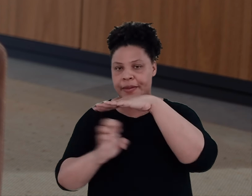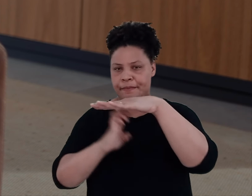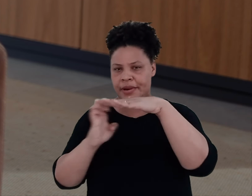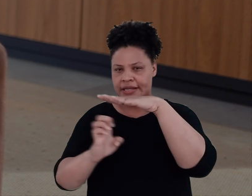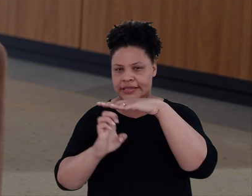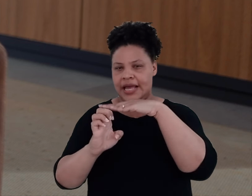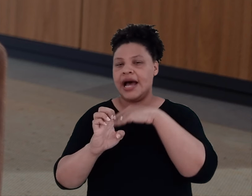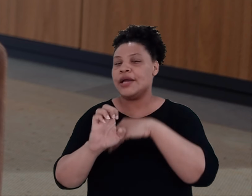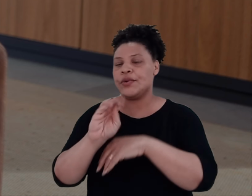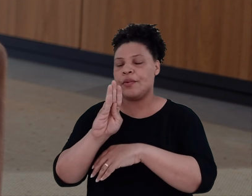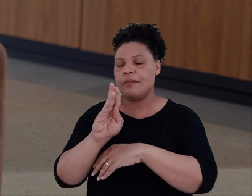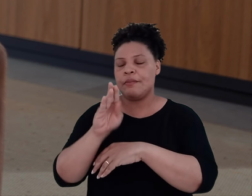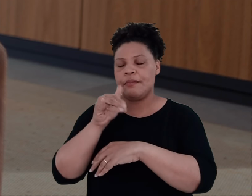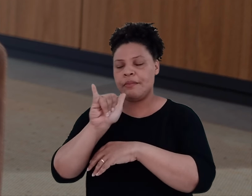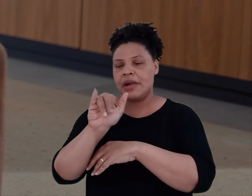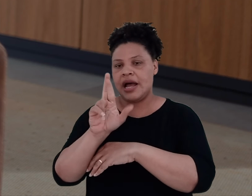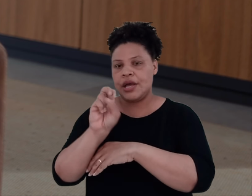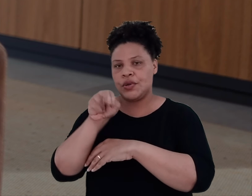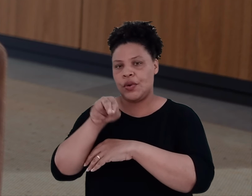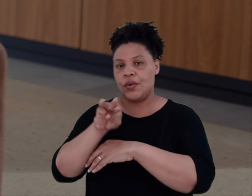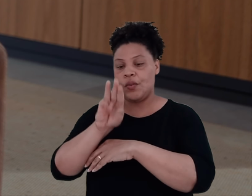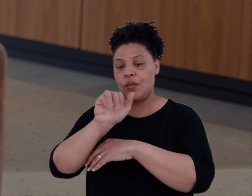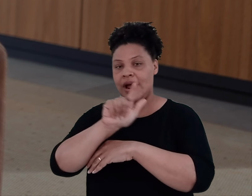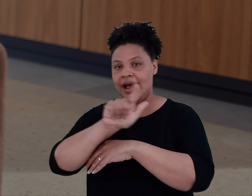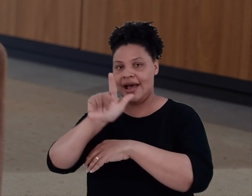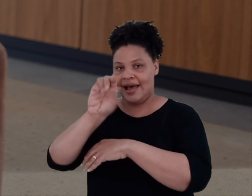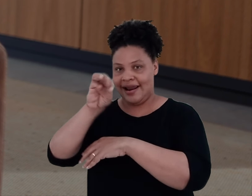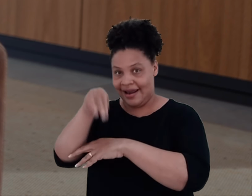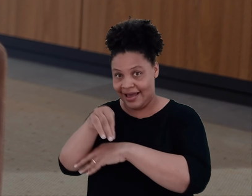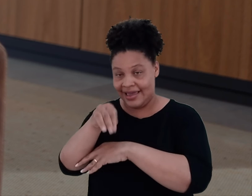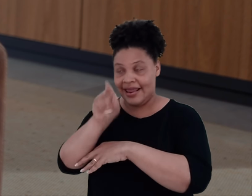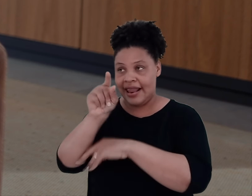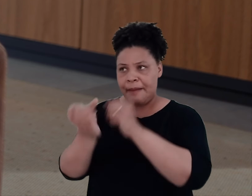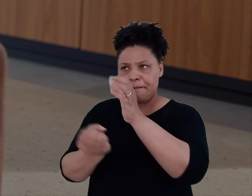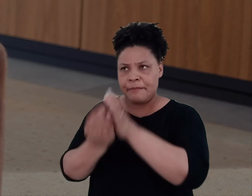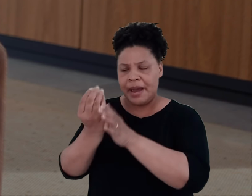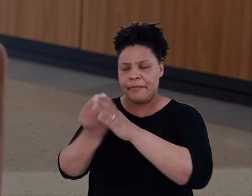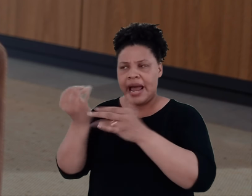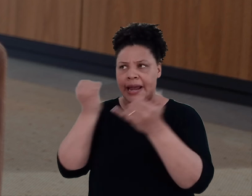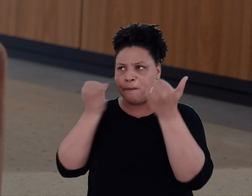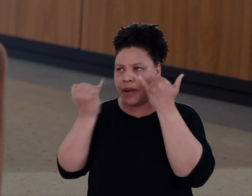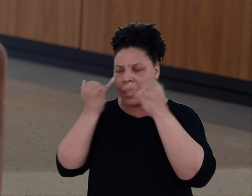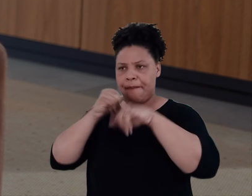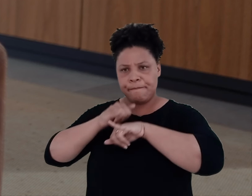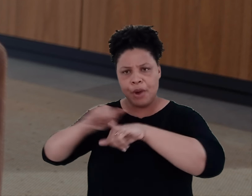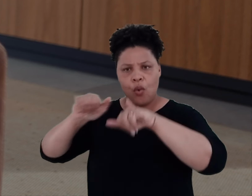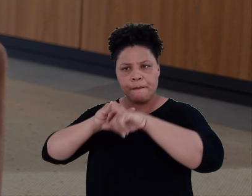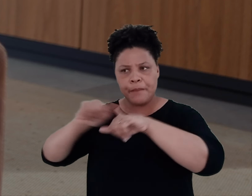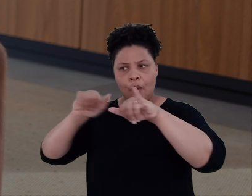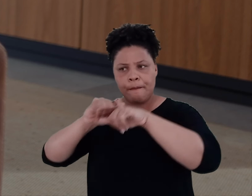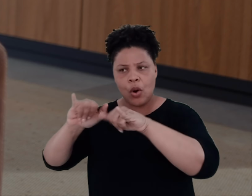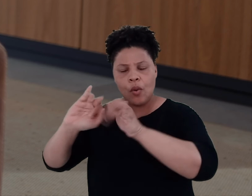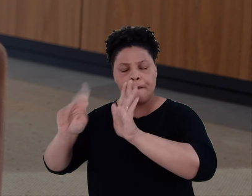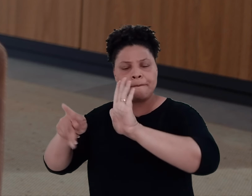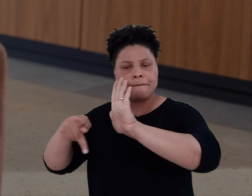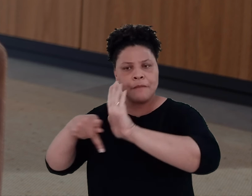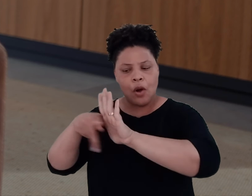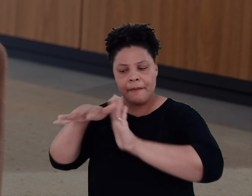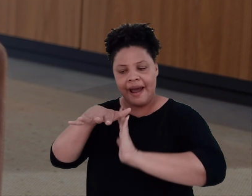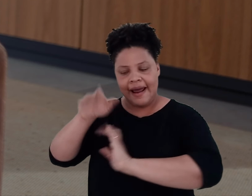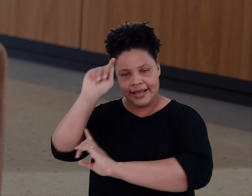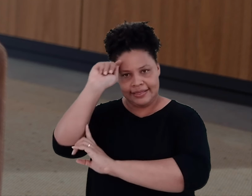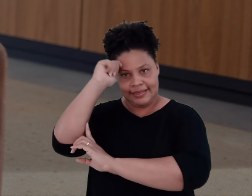Allen, vem promovendo uma forte campanha nos Estados Unidos para que as marcas invistam em proprietários de mídia negra.